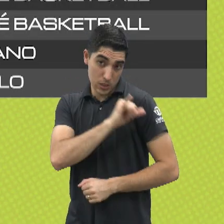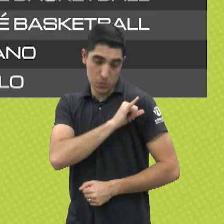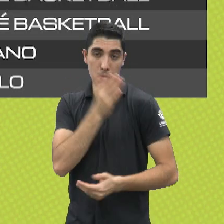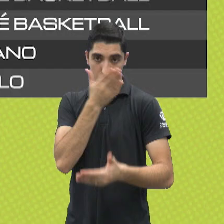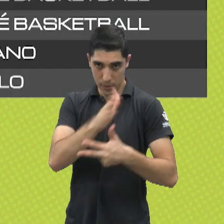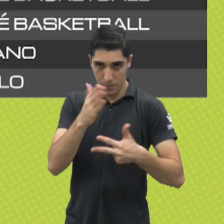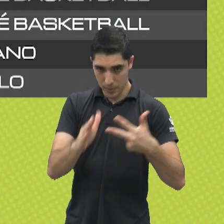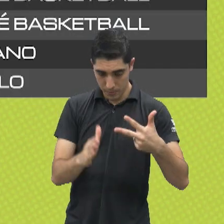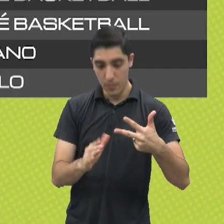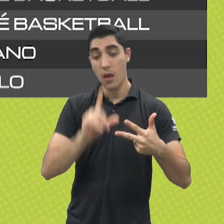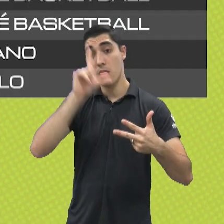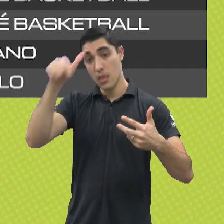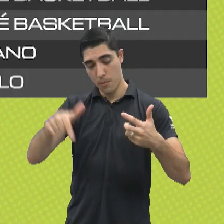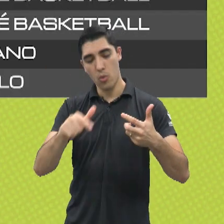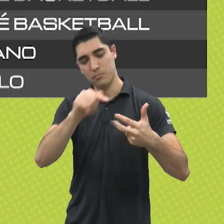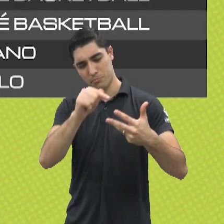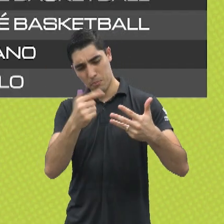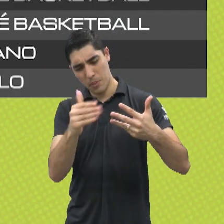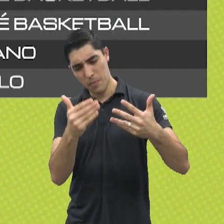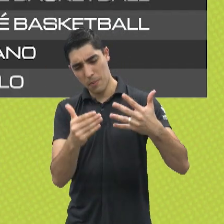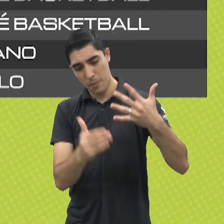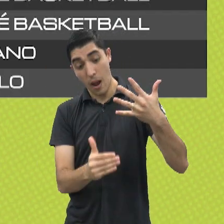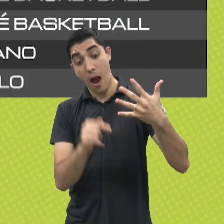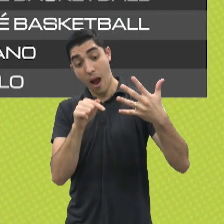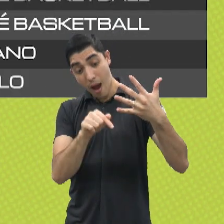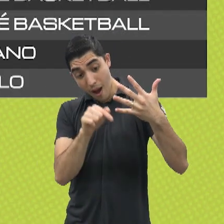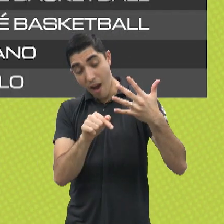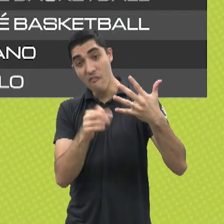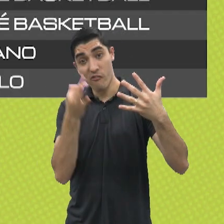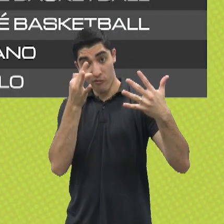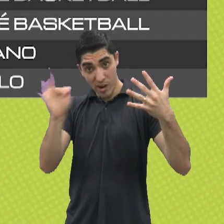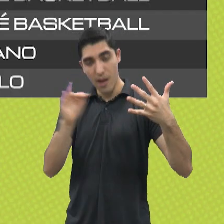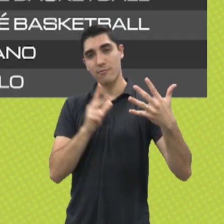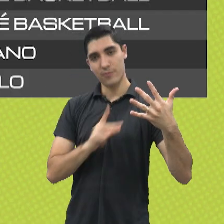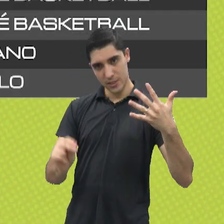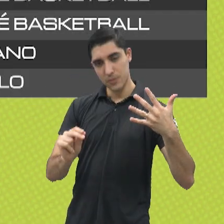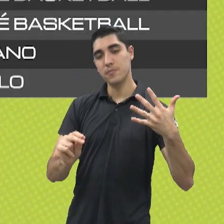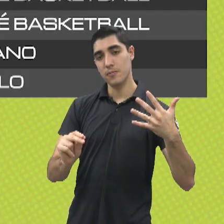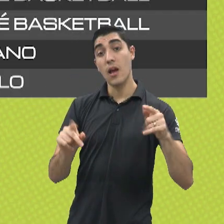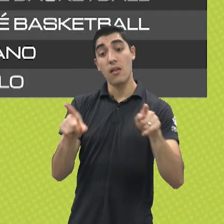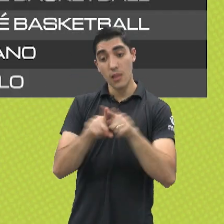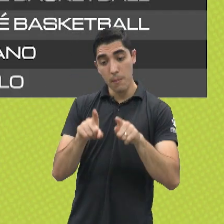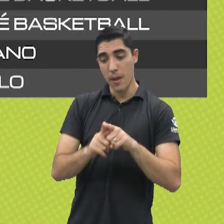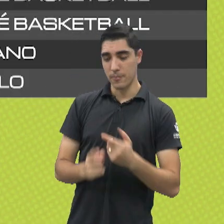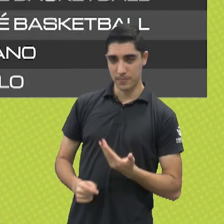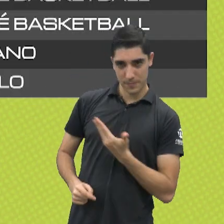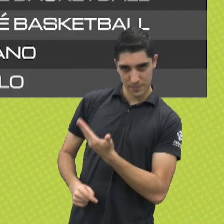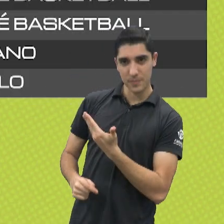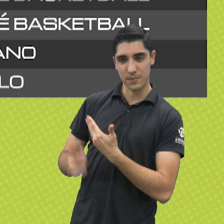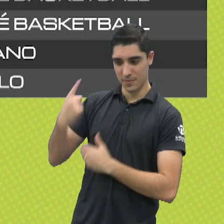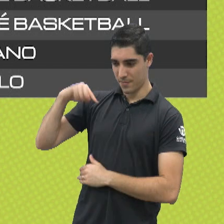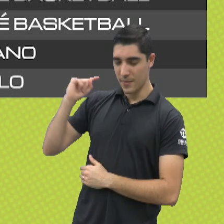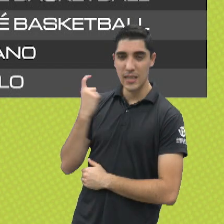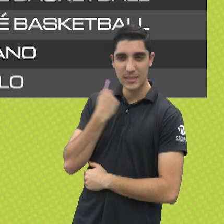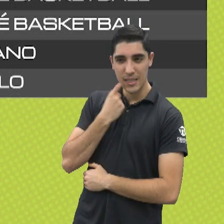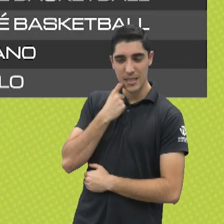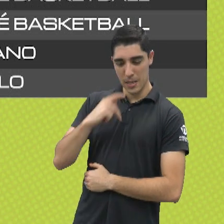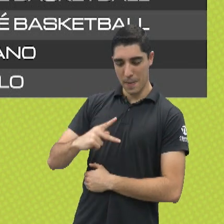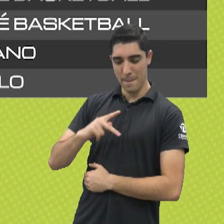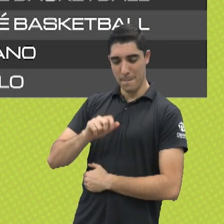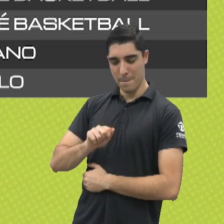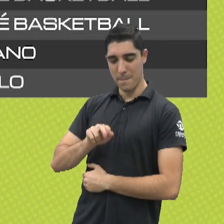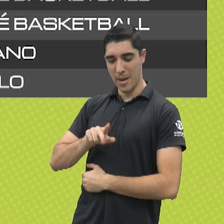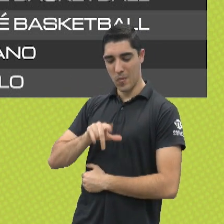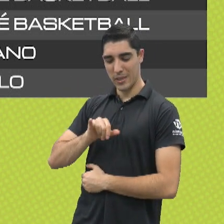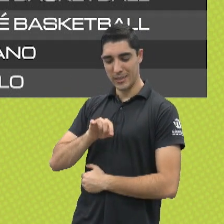Franca na antepenúltima partida, né? E aí, contra o paulistano também, na última partida, acabou